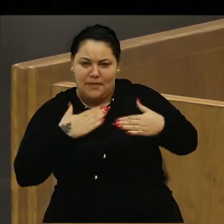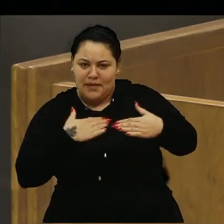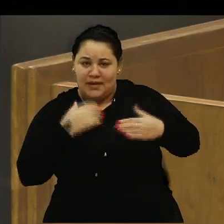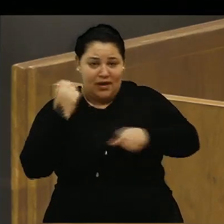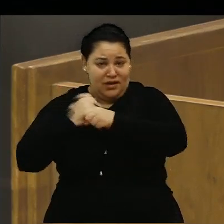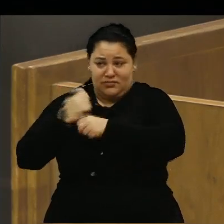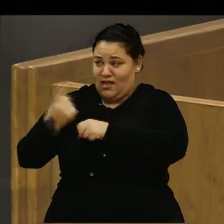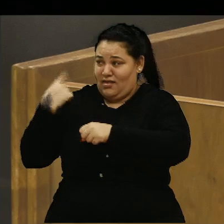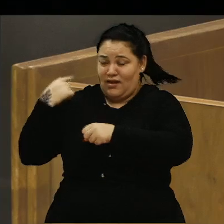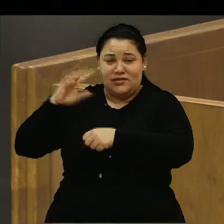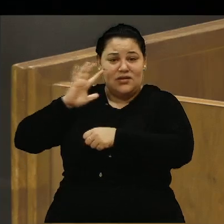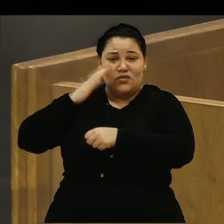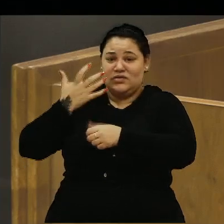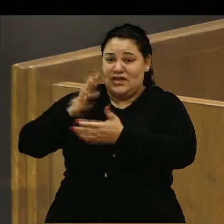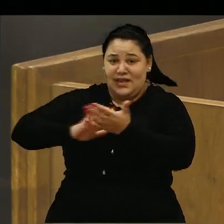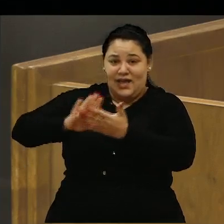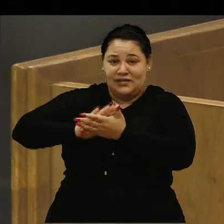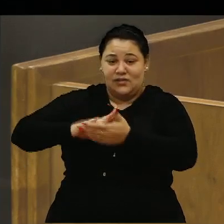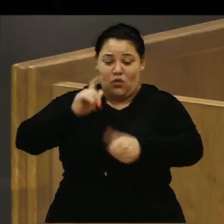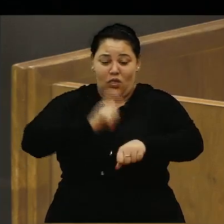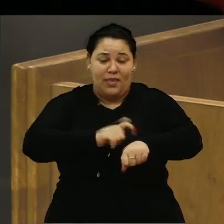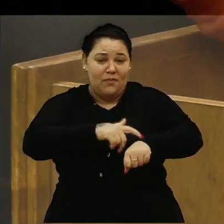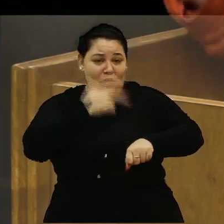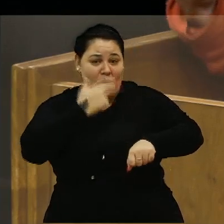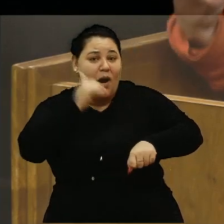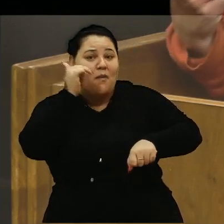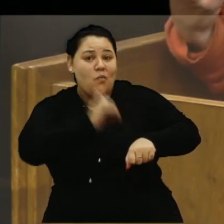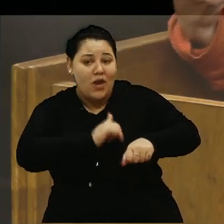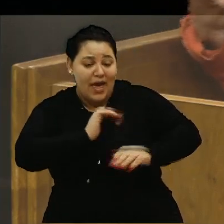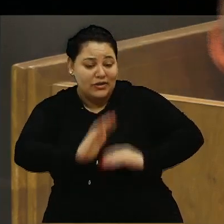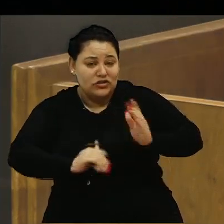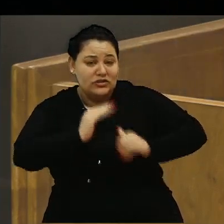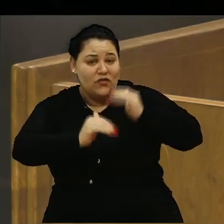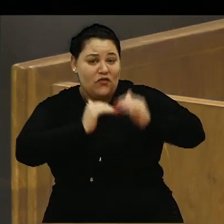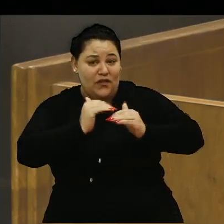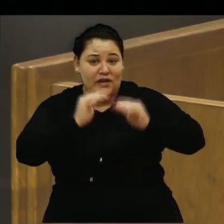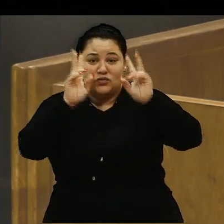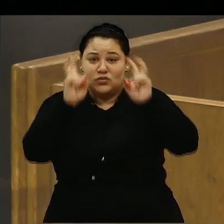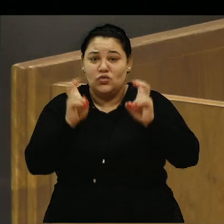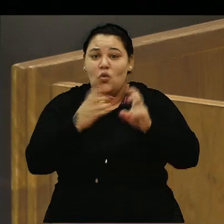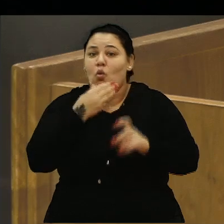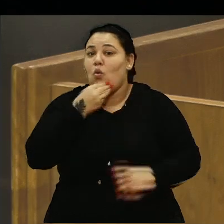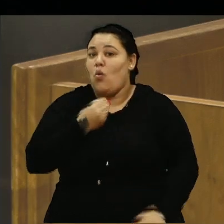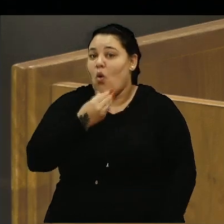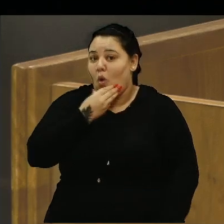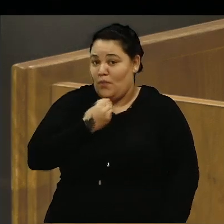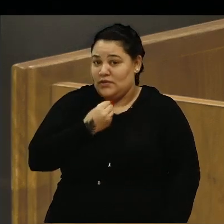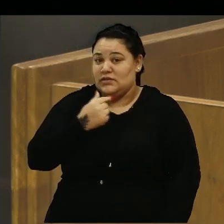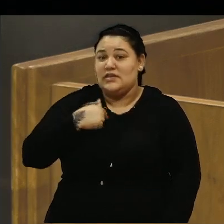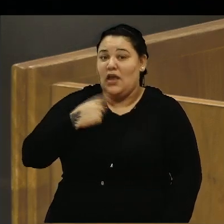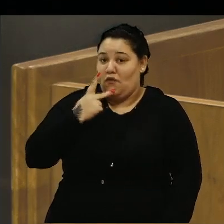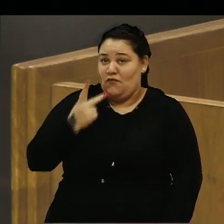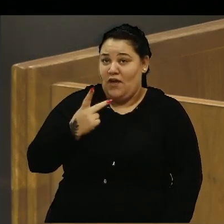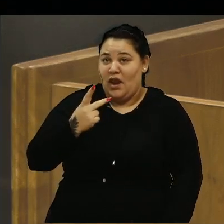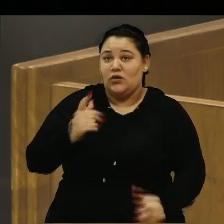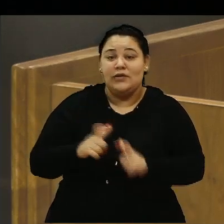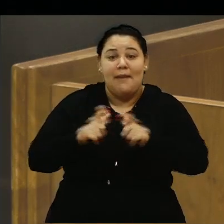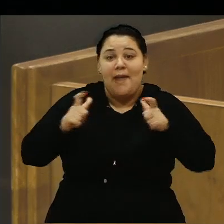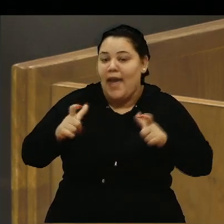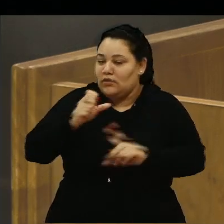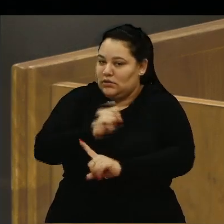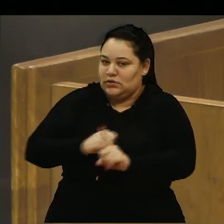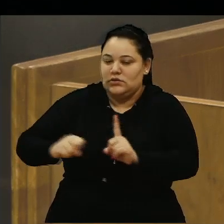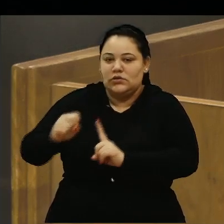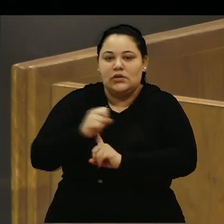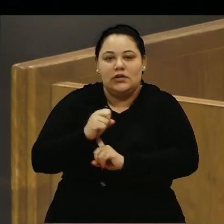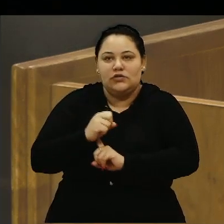acontecia. Então, ao mesmo tempo que as mulheres avançaram nessa pauta, os homens, e eu falo da maioria da sociedade,